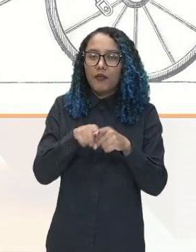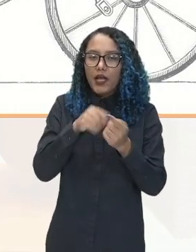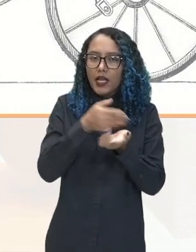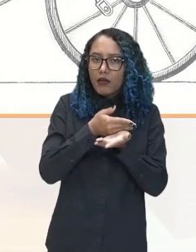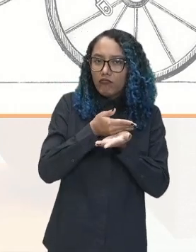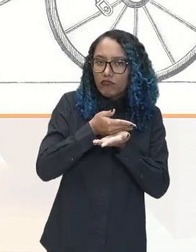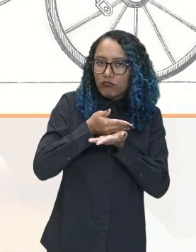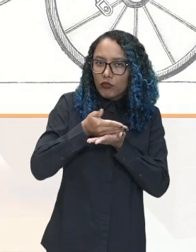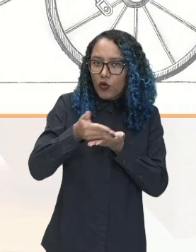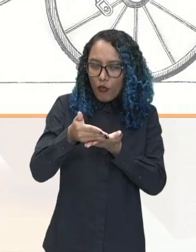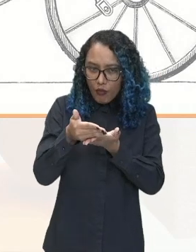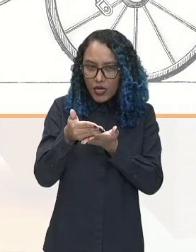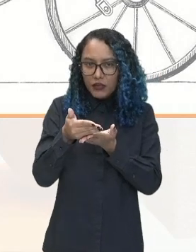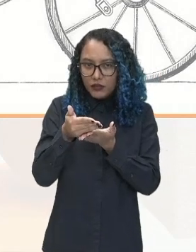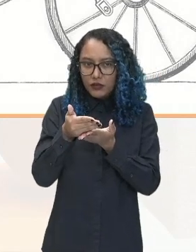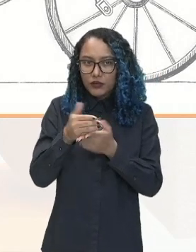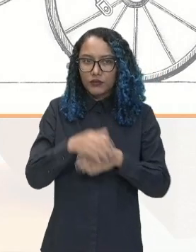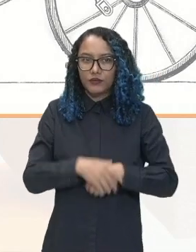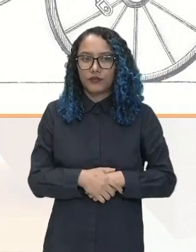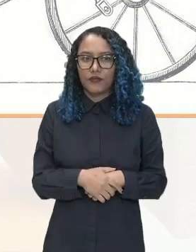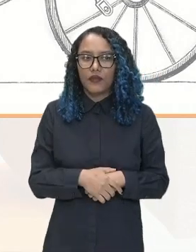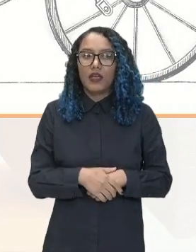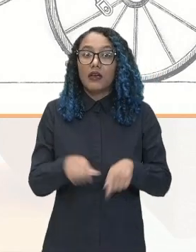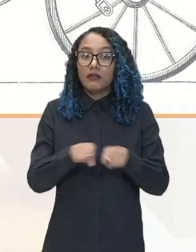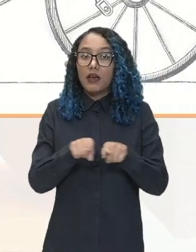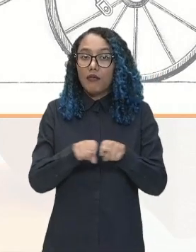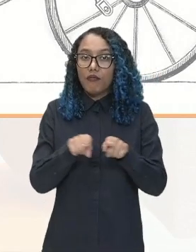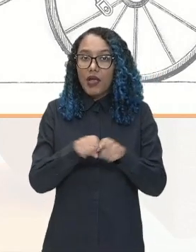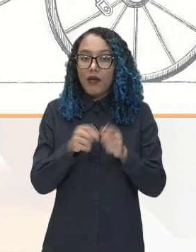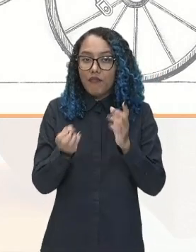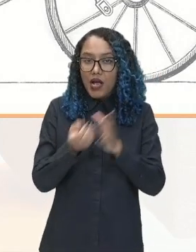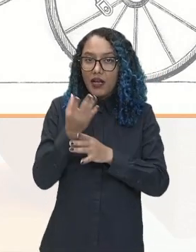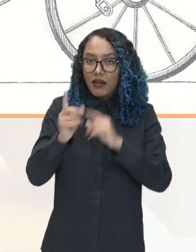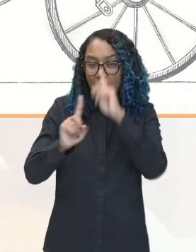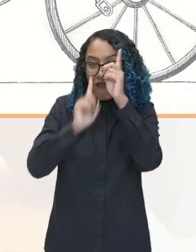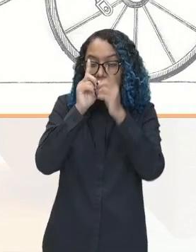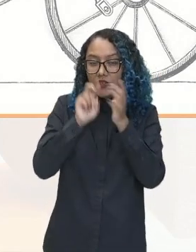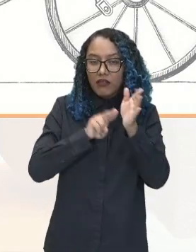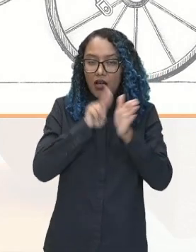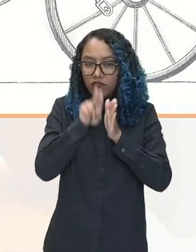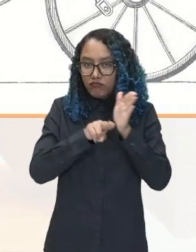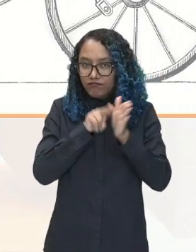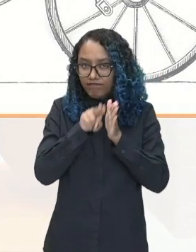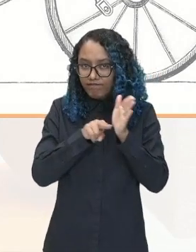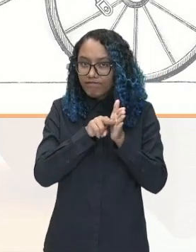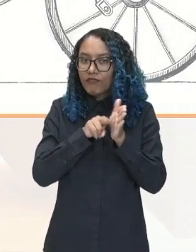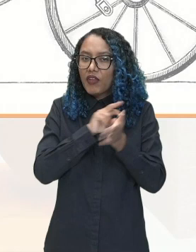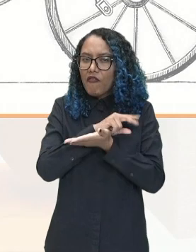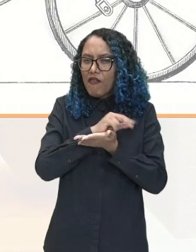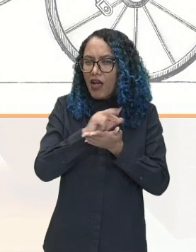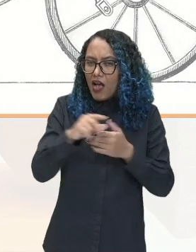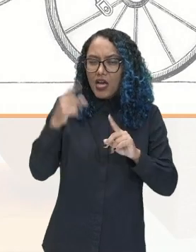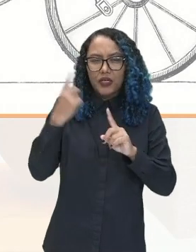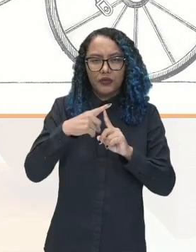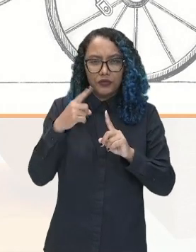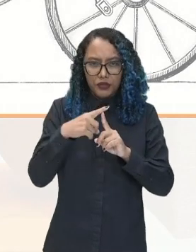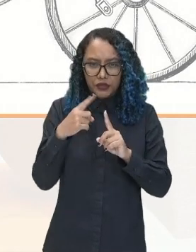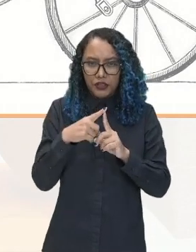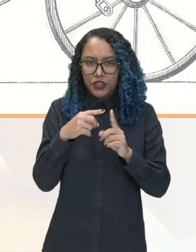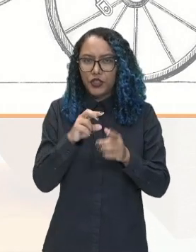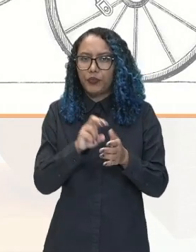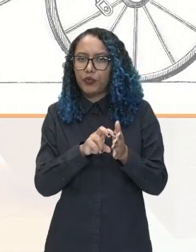depois para a locomotiva, né? Então vejam como é importante esse processo